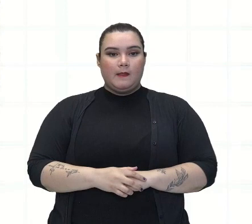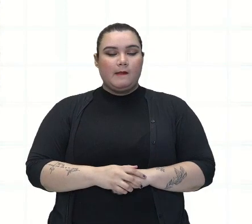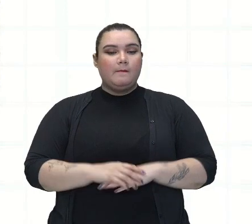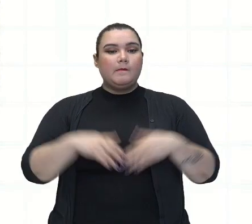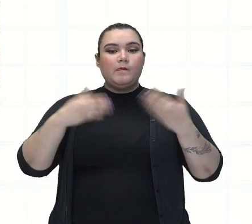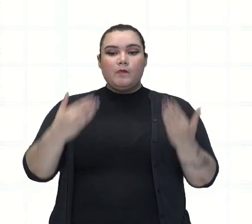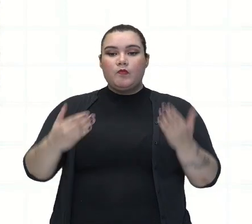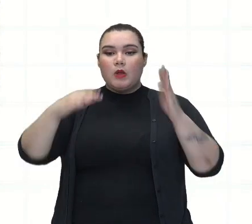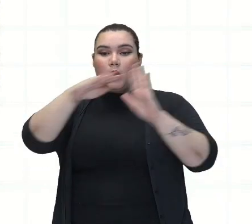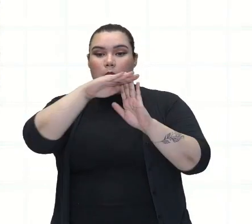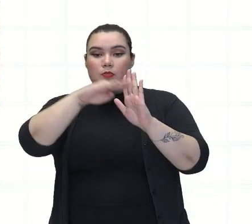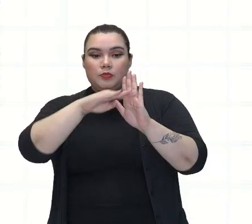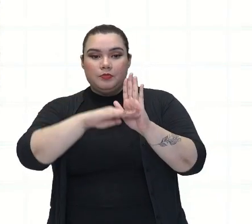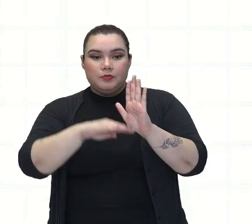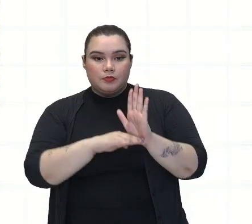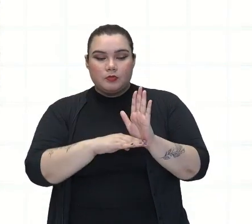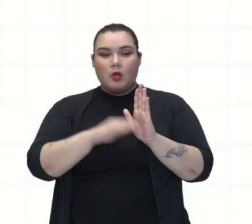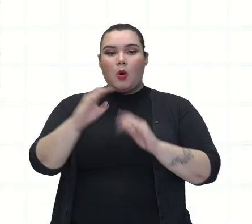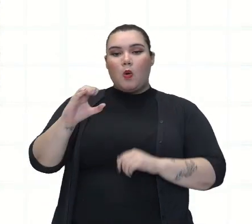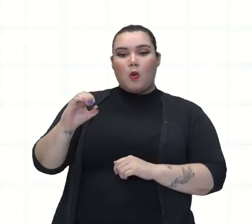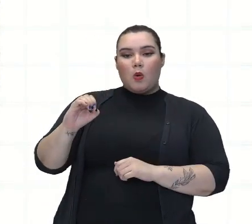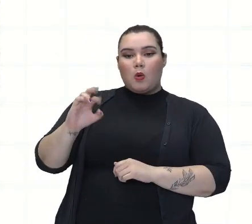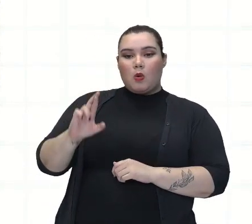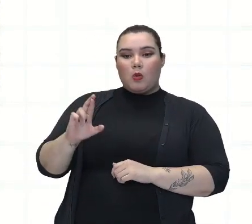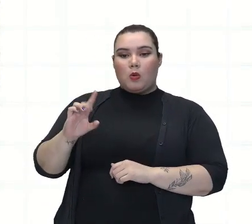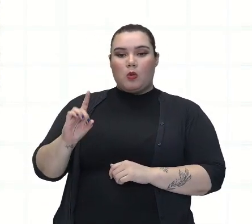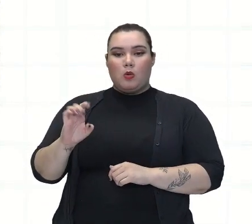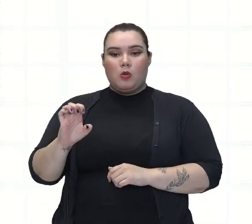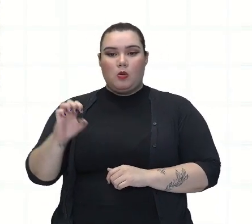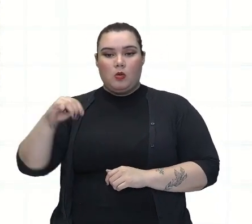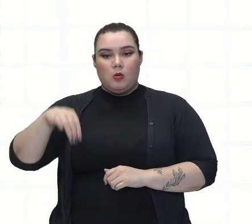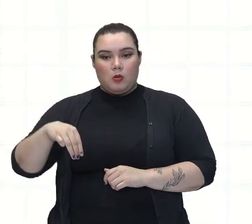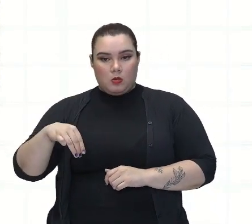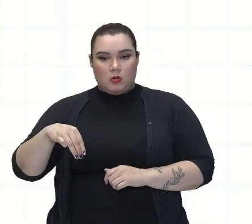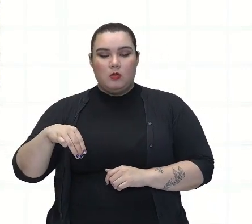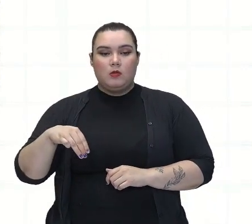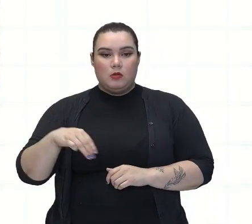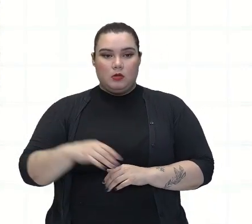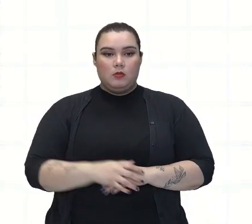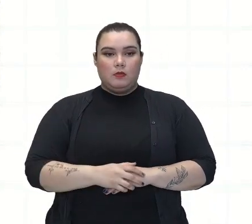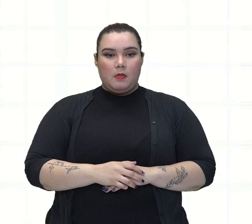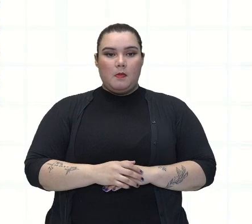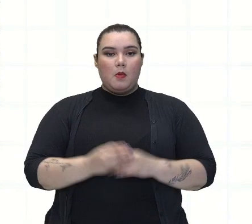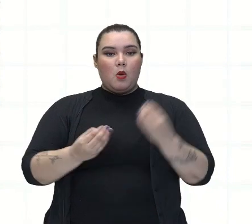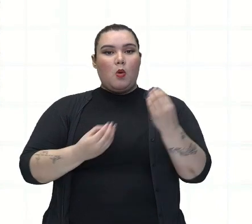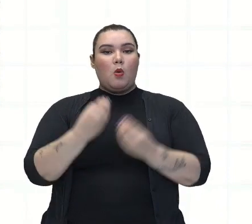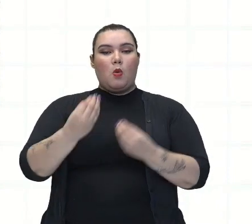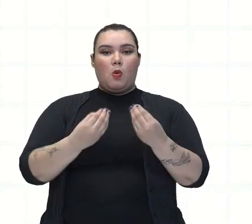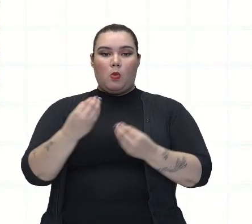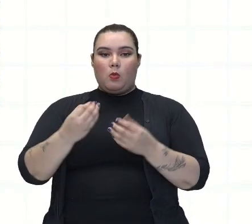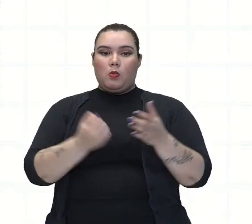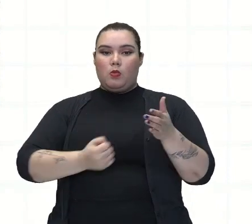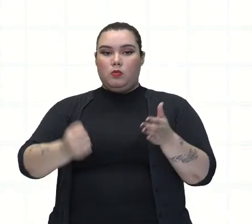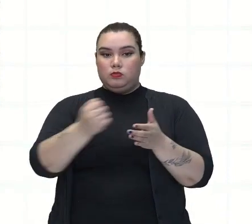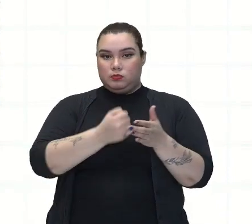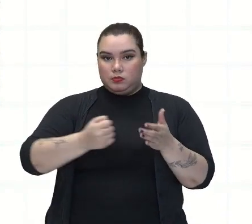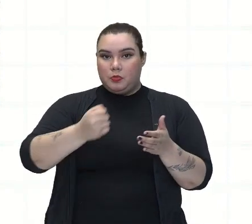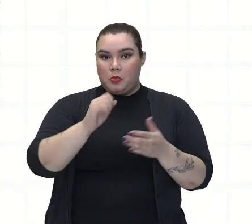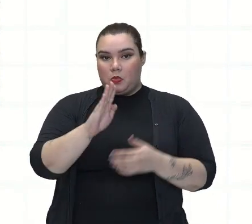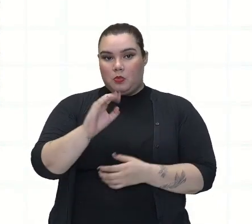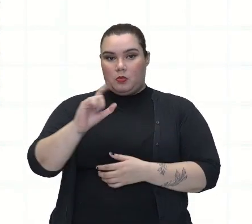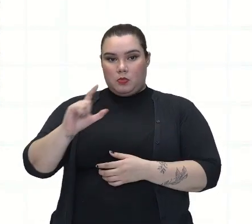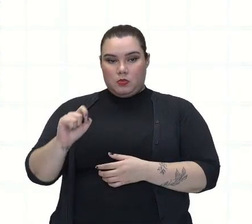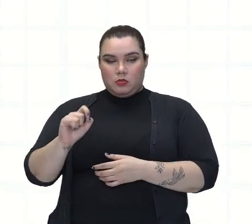ordem, né? A ordem para fazer esse bolo. Temos aí o primeiro